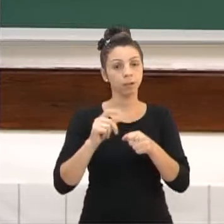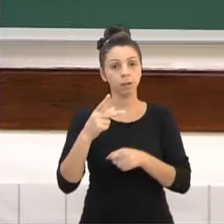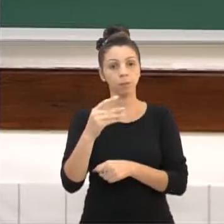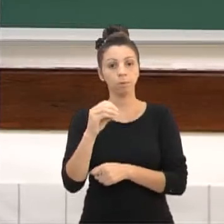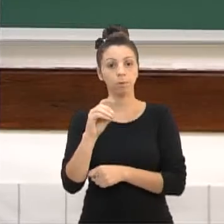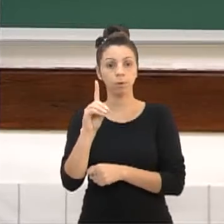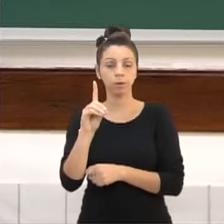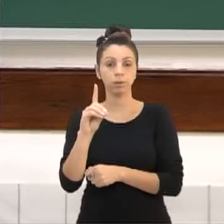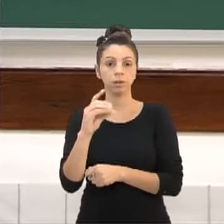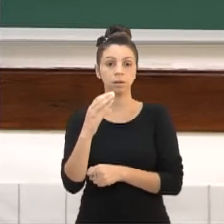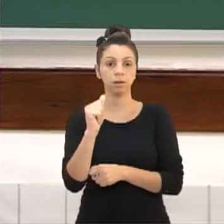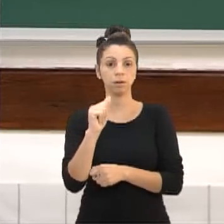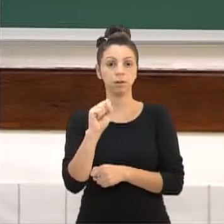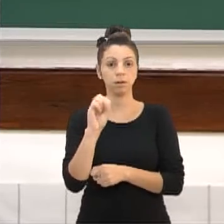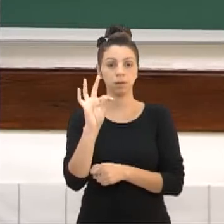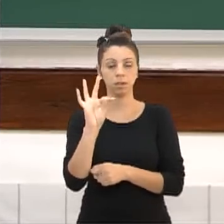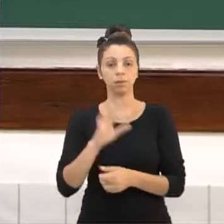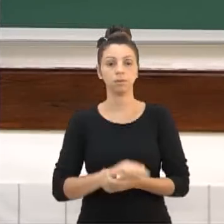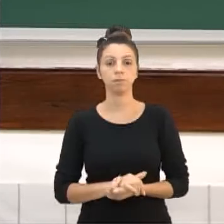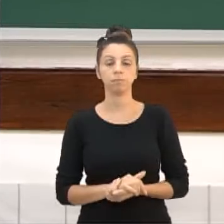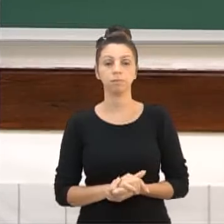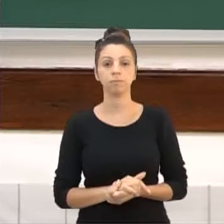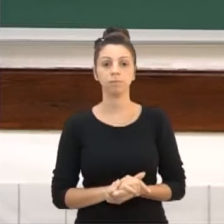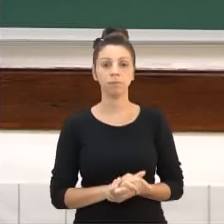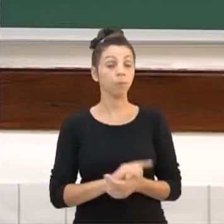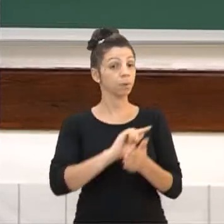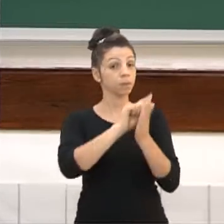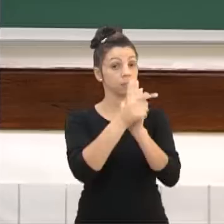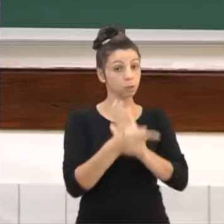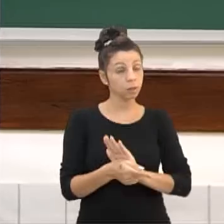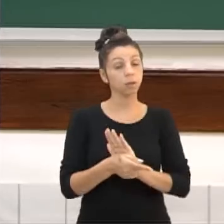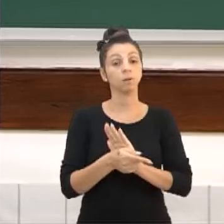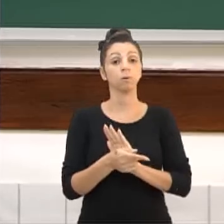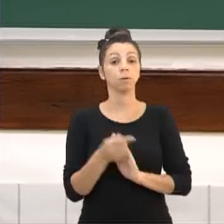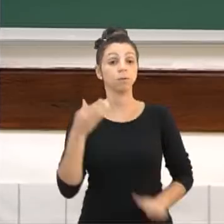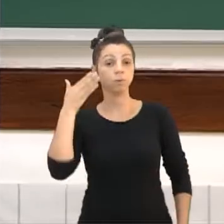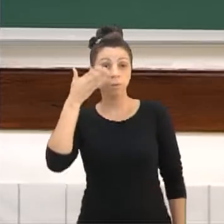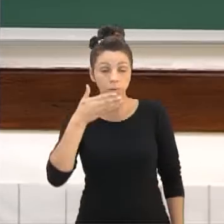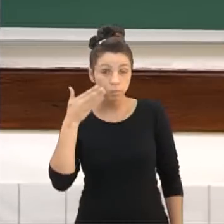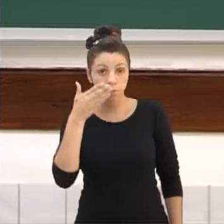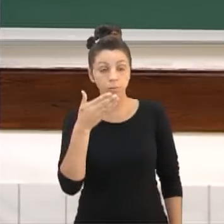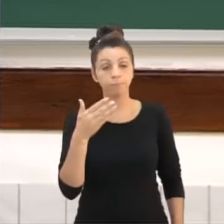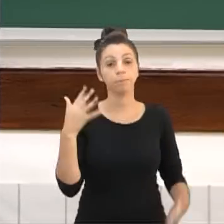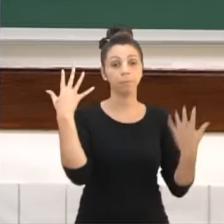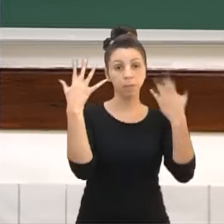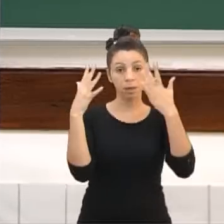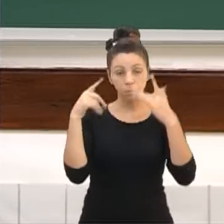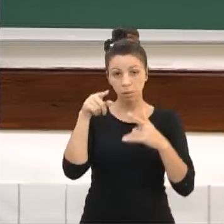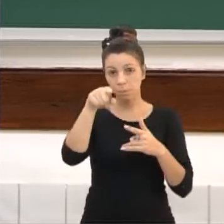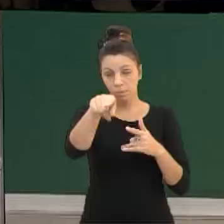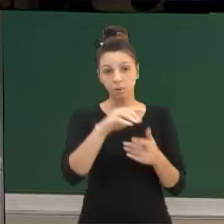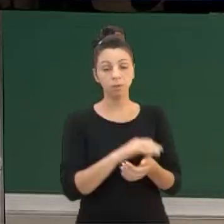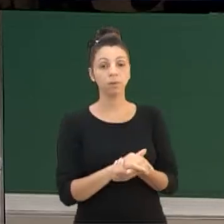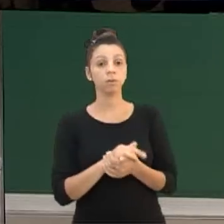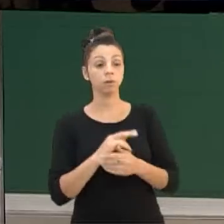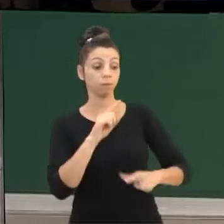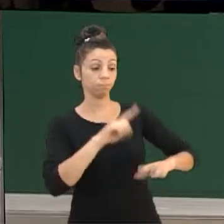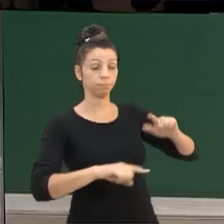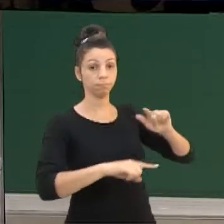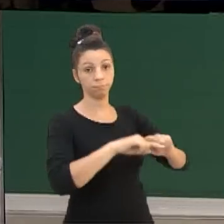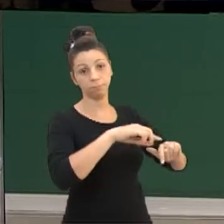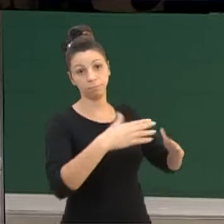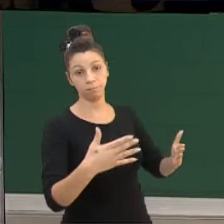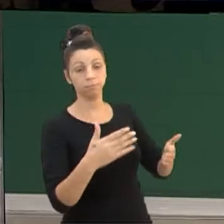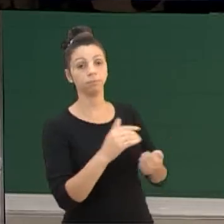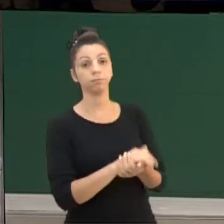esse gênero discursivo será uma novidade, certo? Então, parabéns para vocês que estão aí, que já pegaram o material de vocês